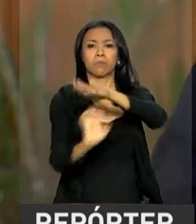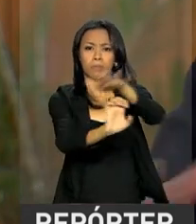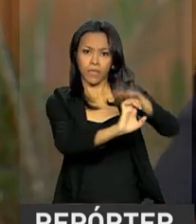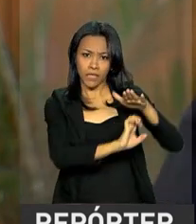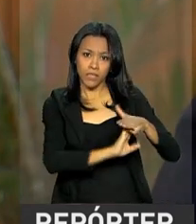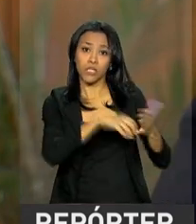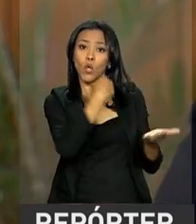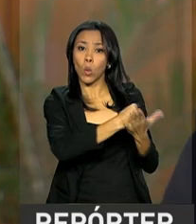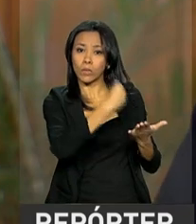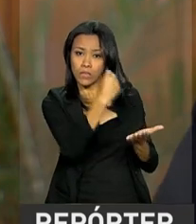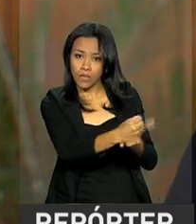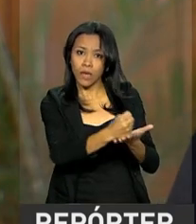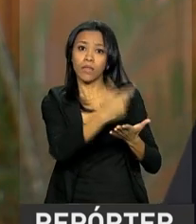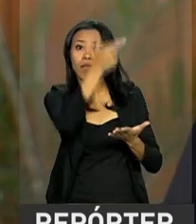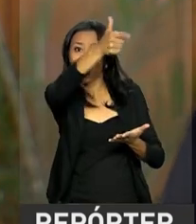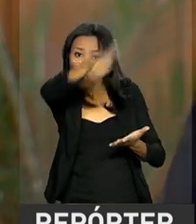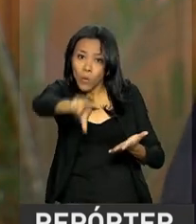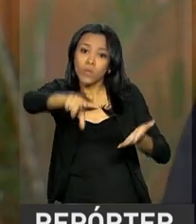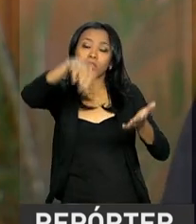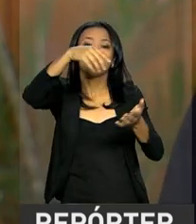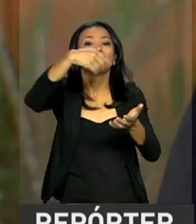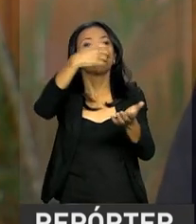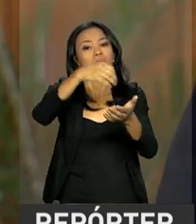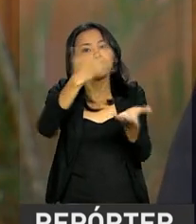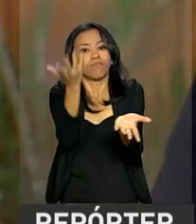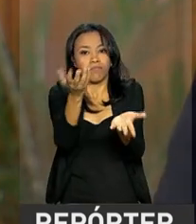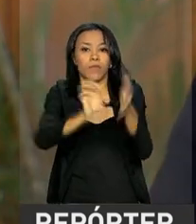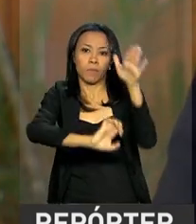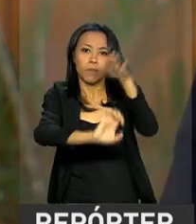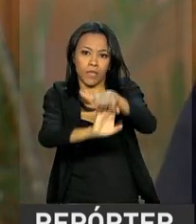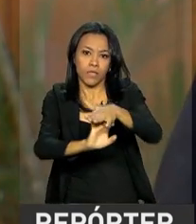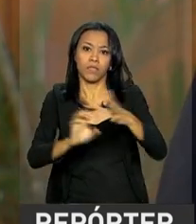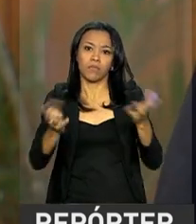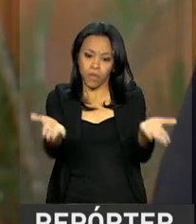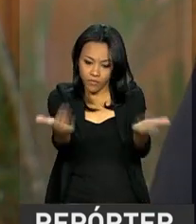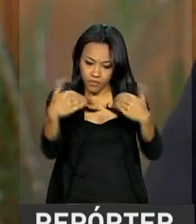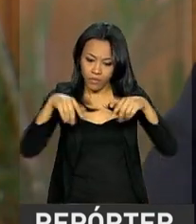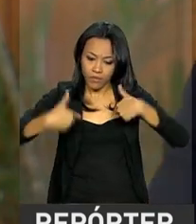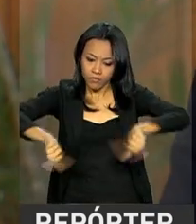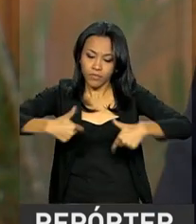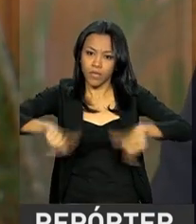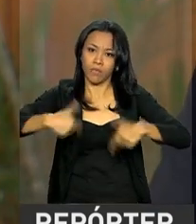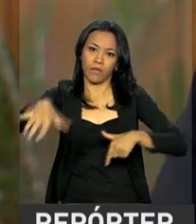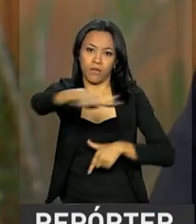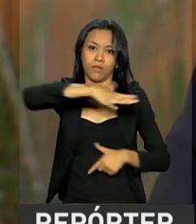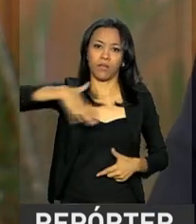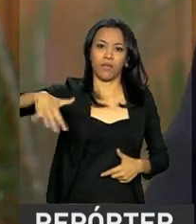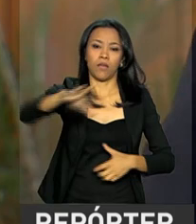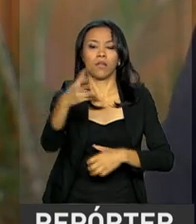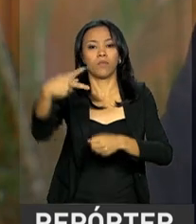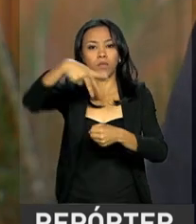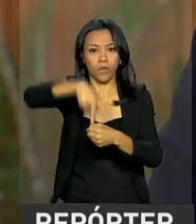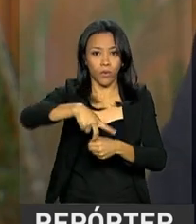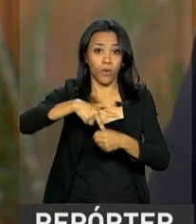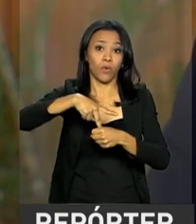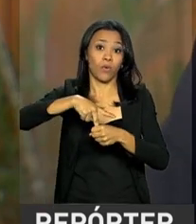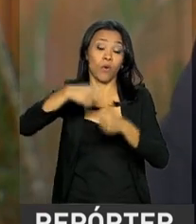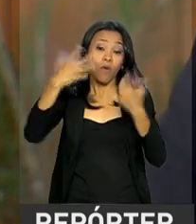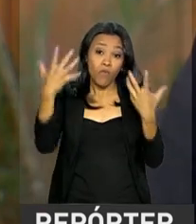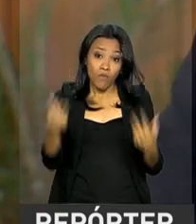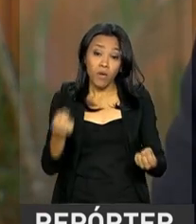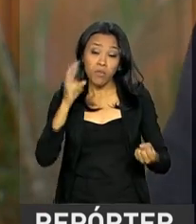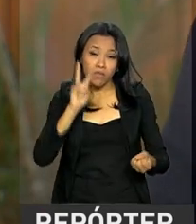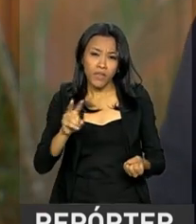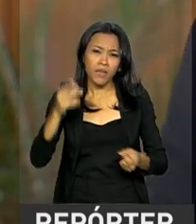contratam, subcontratam empresas locais. Agora, vamos mudar tudo. Vamos rever aquelas mesmas